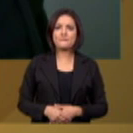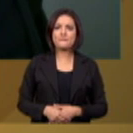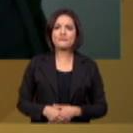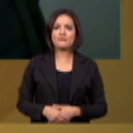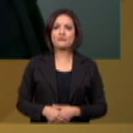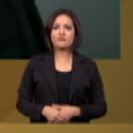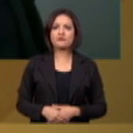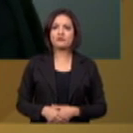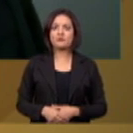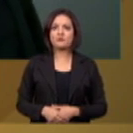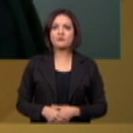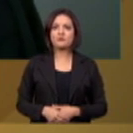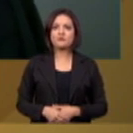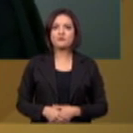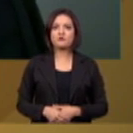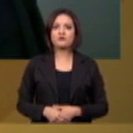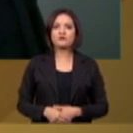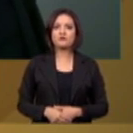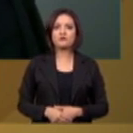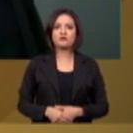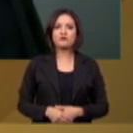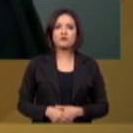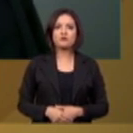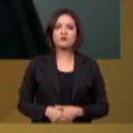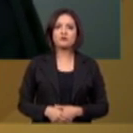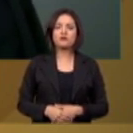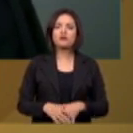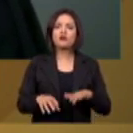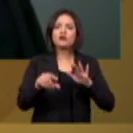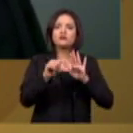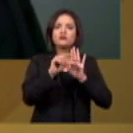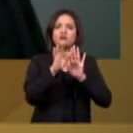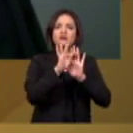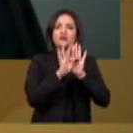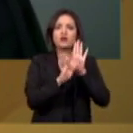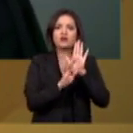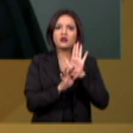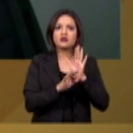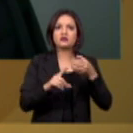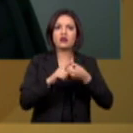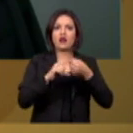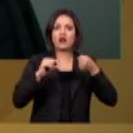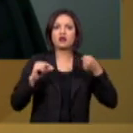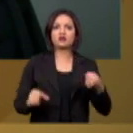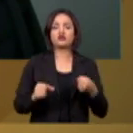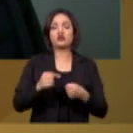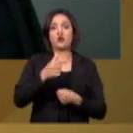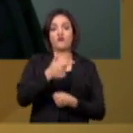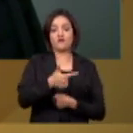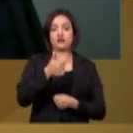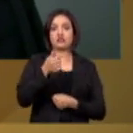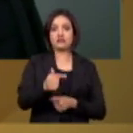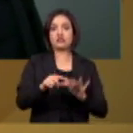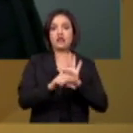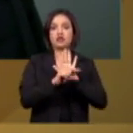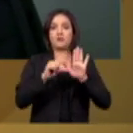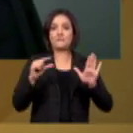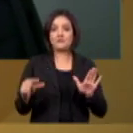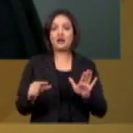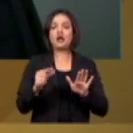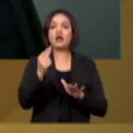isso é uma regra de fundo o pior dos artigos 27 para a 2º do regimento interno